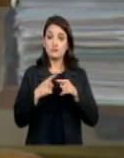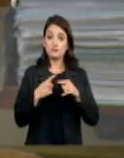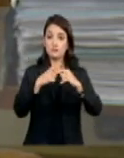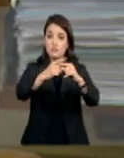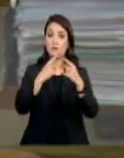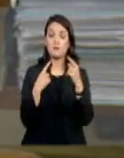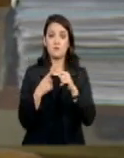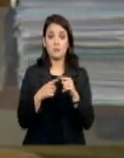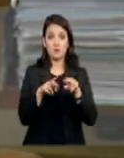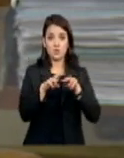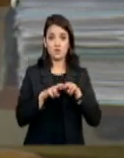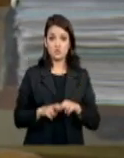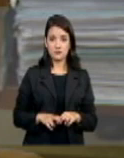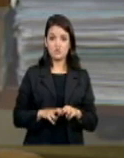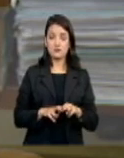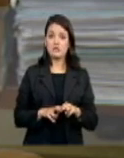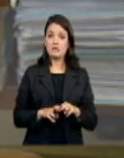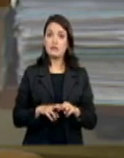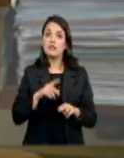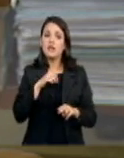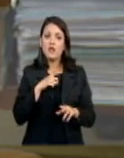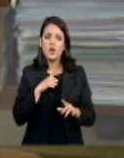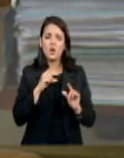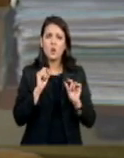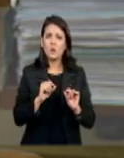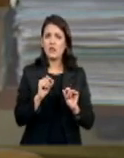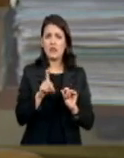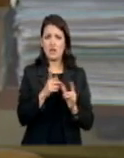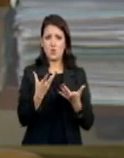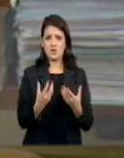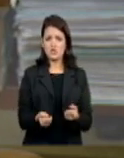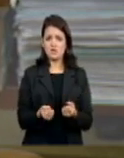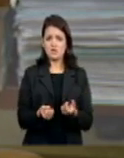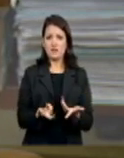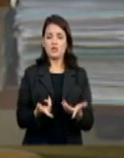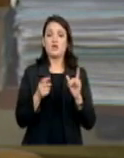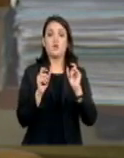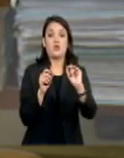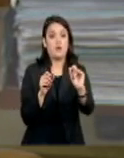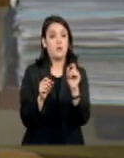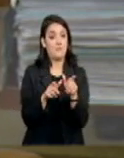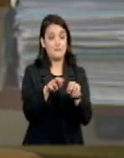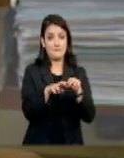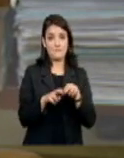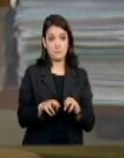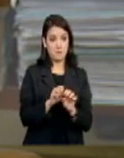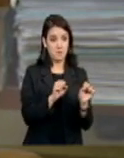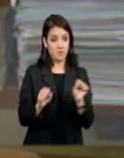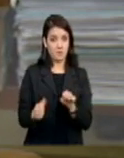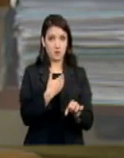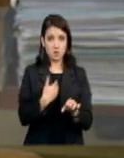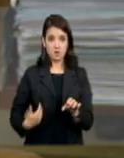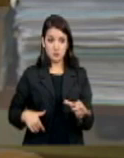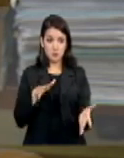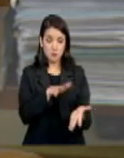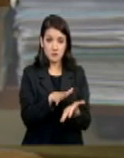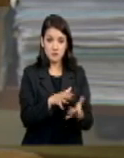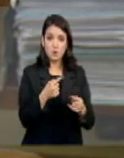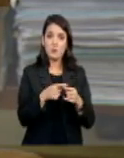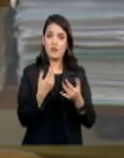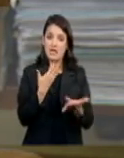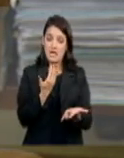consagração do arbítrio estatal e de inaceitável pressão do indivíduo pelo poder público eis que a decretação da quebra do sigilo